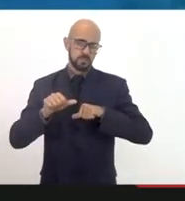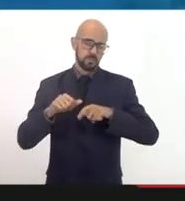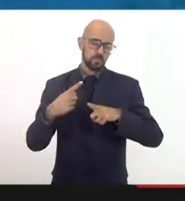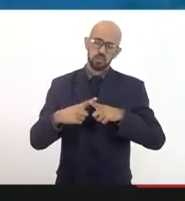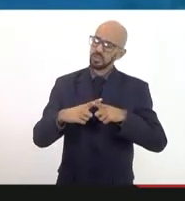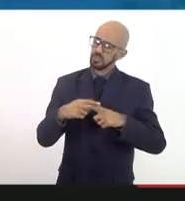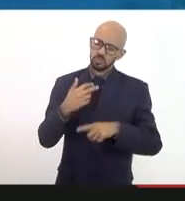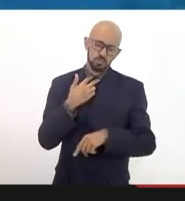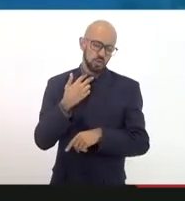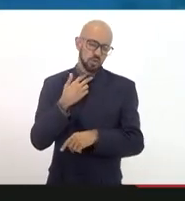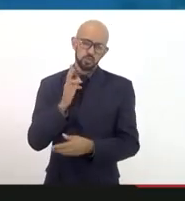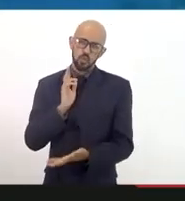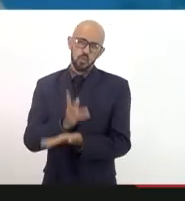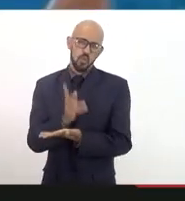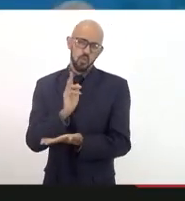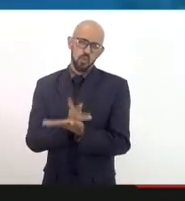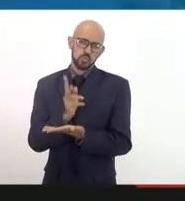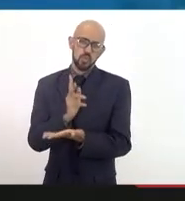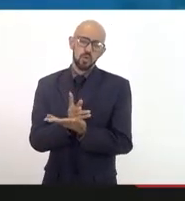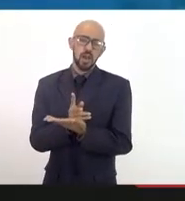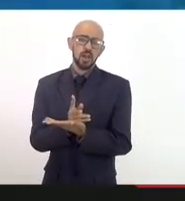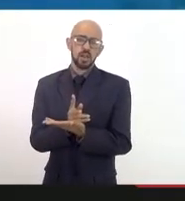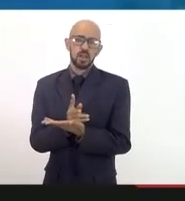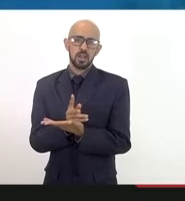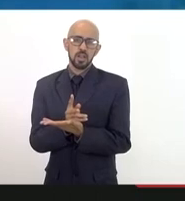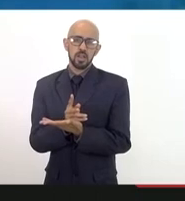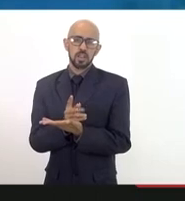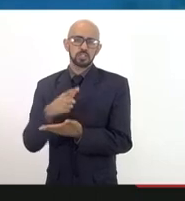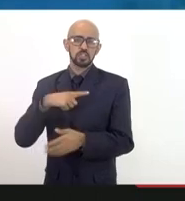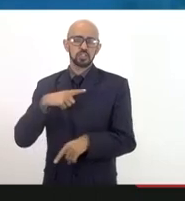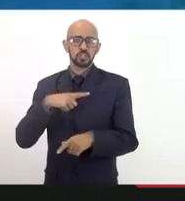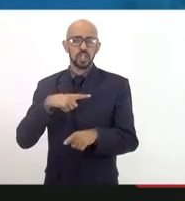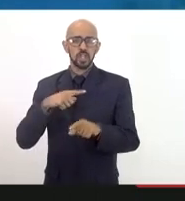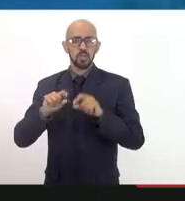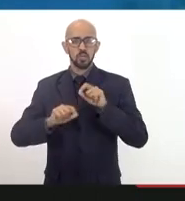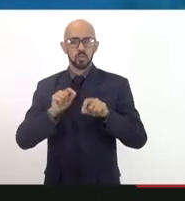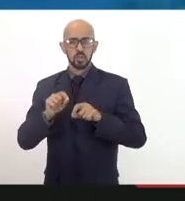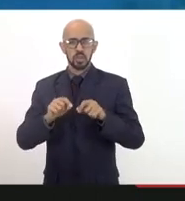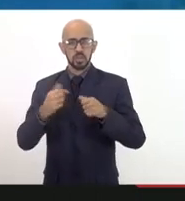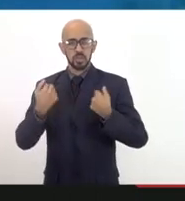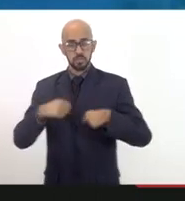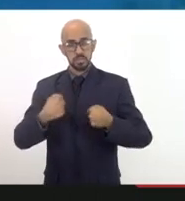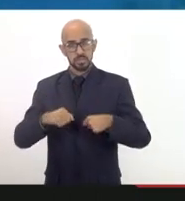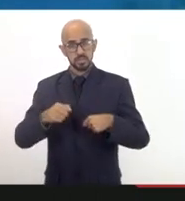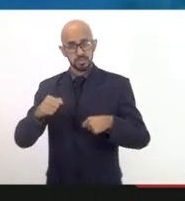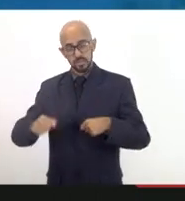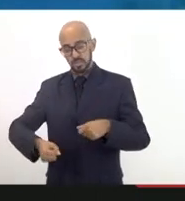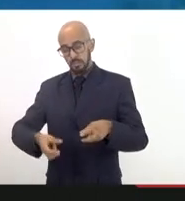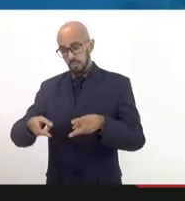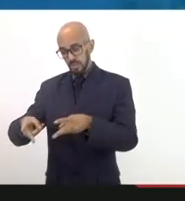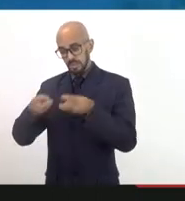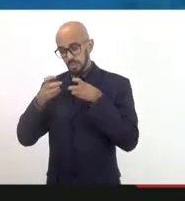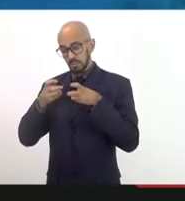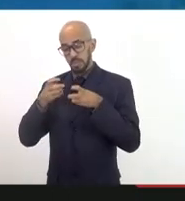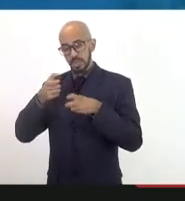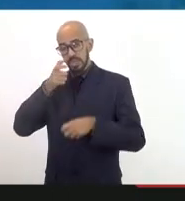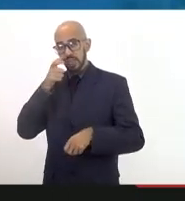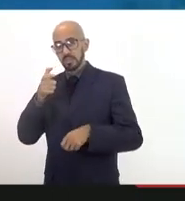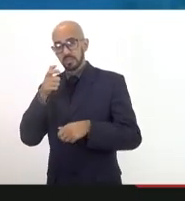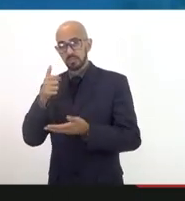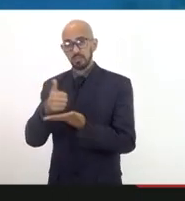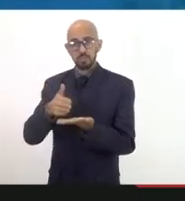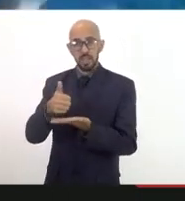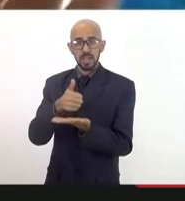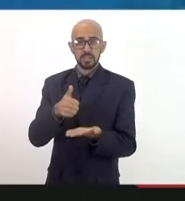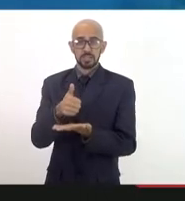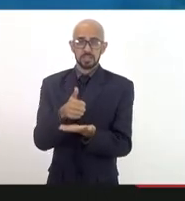não pode continuar. Então, nós temos na questão da área municipal, rever a atenção primária, rever como é que nós vamos enfrentar a